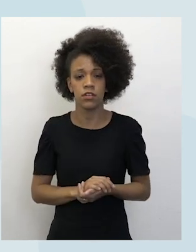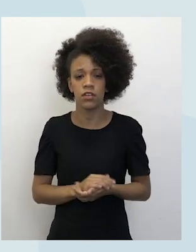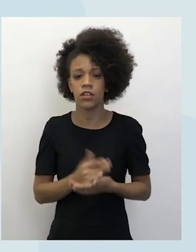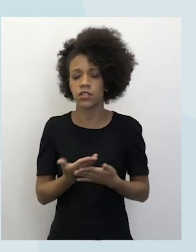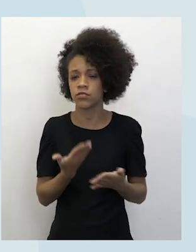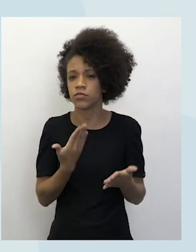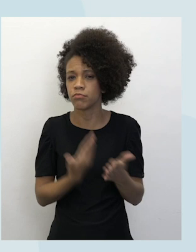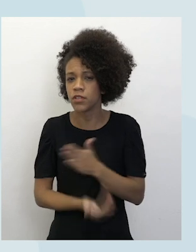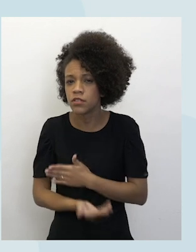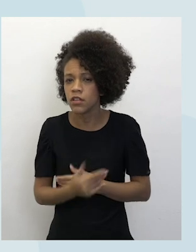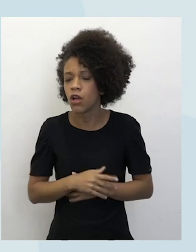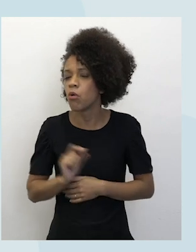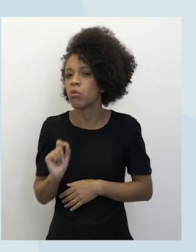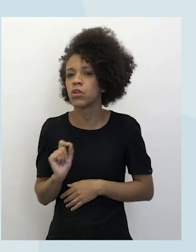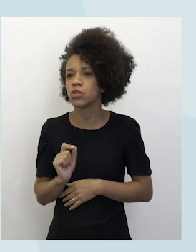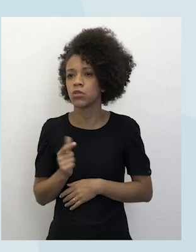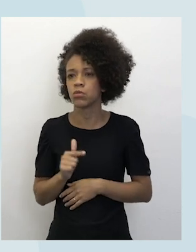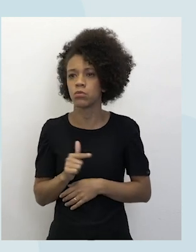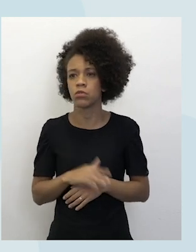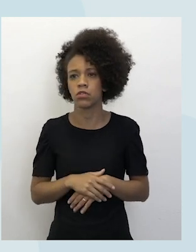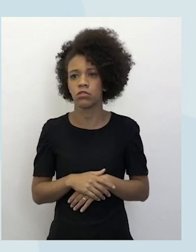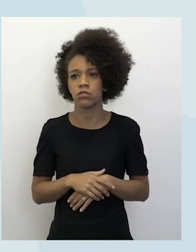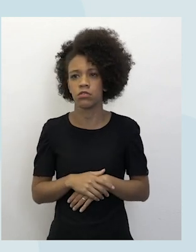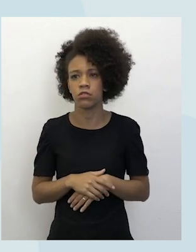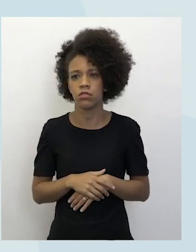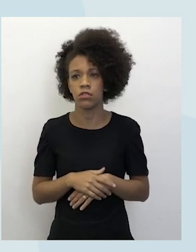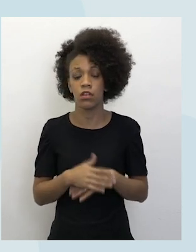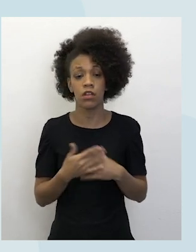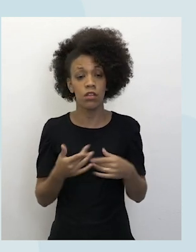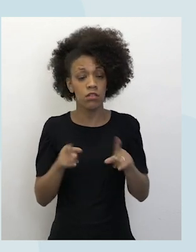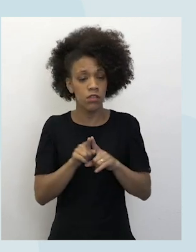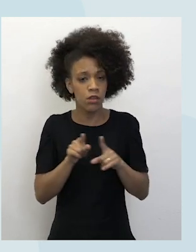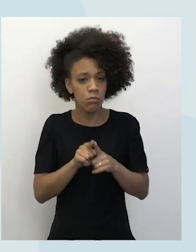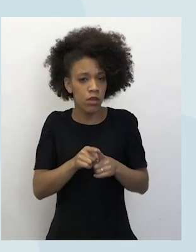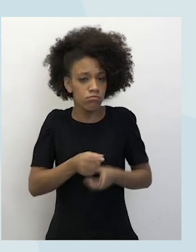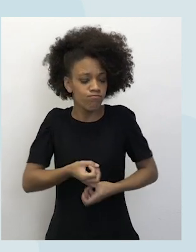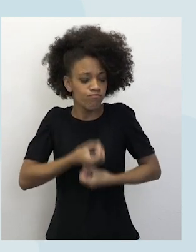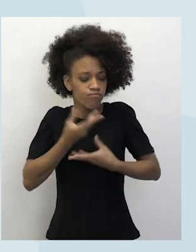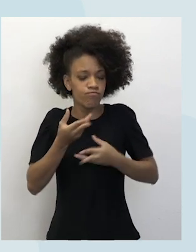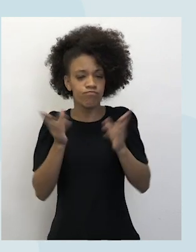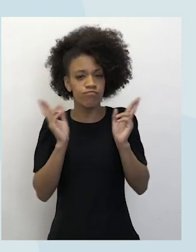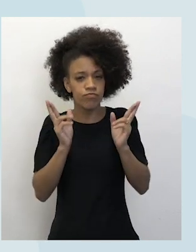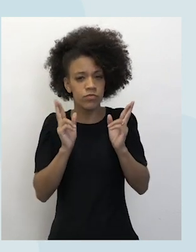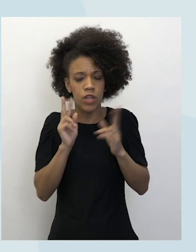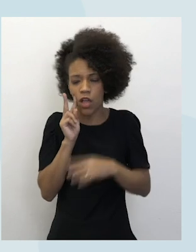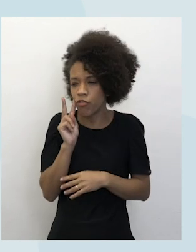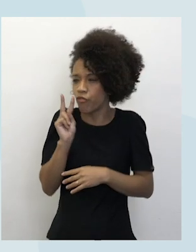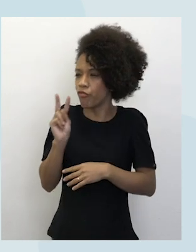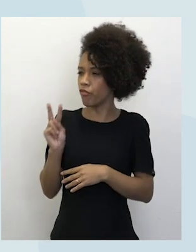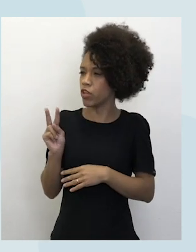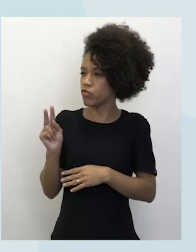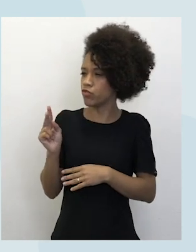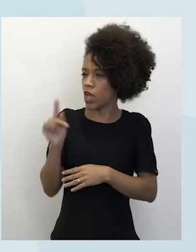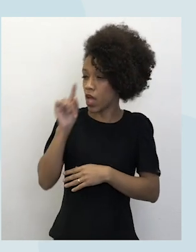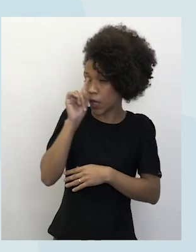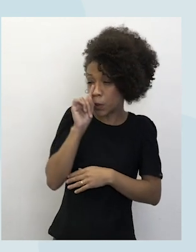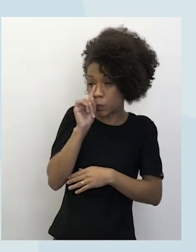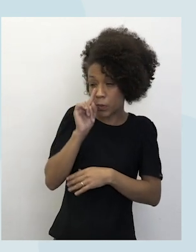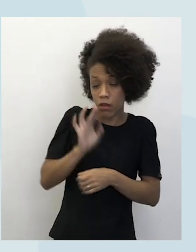que o que eu não tenho olhai de que esperanças me mantenho vede que perigosas seguranças